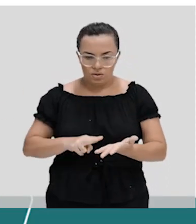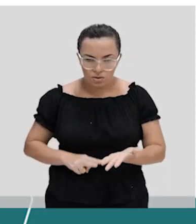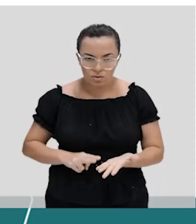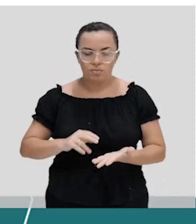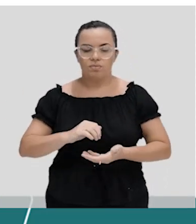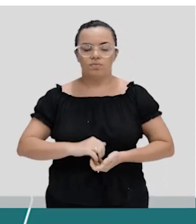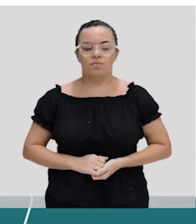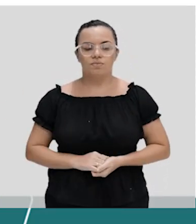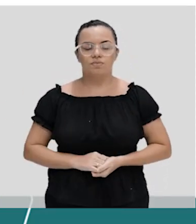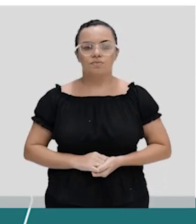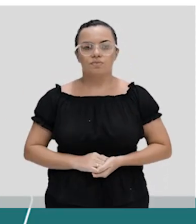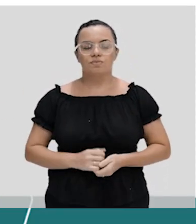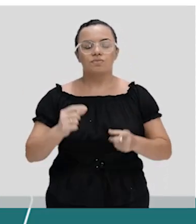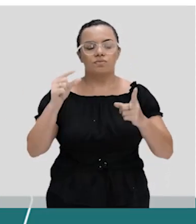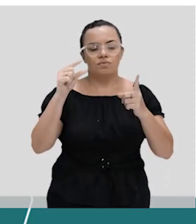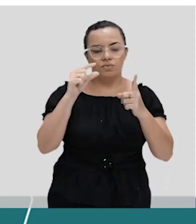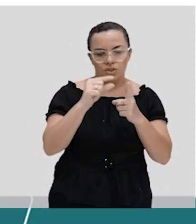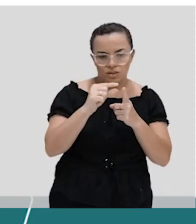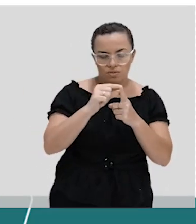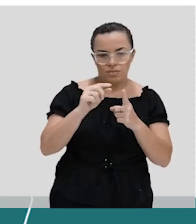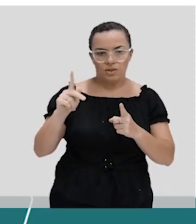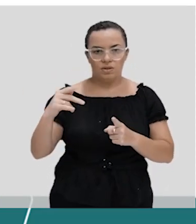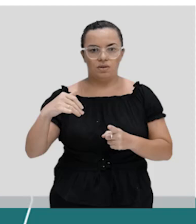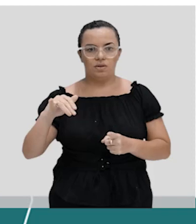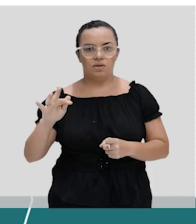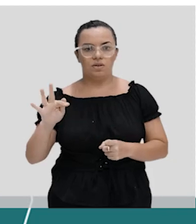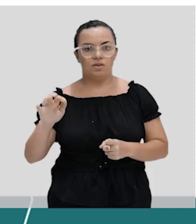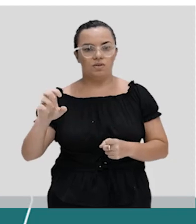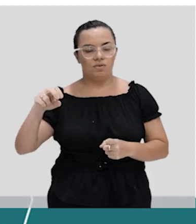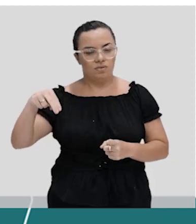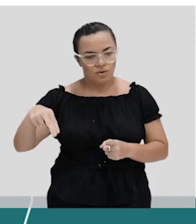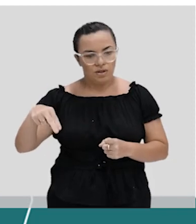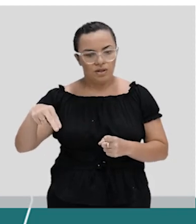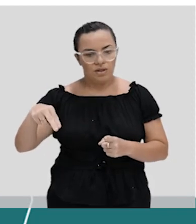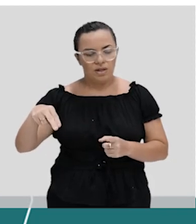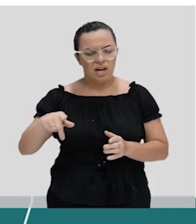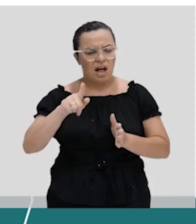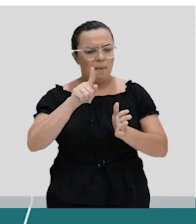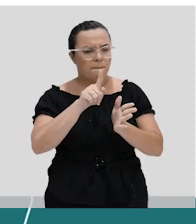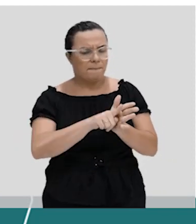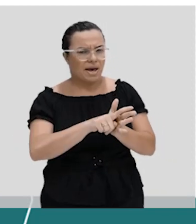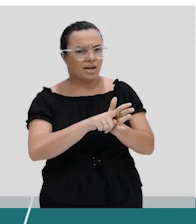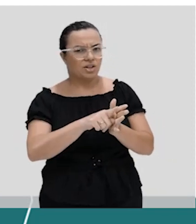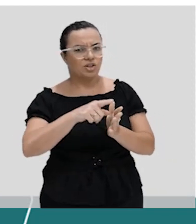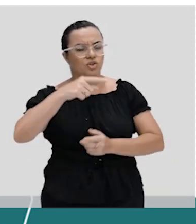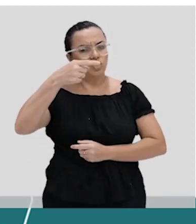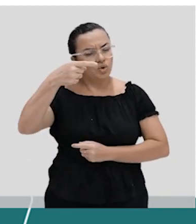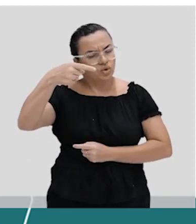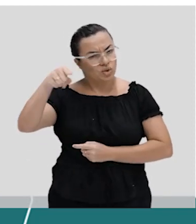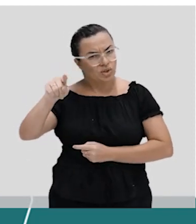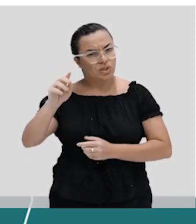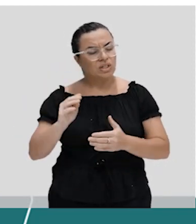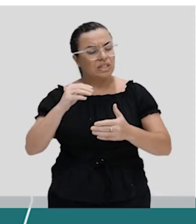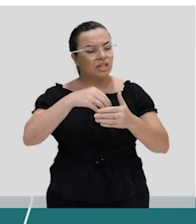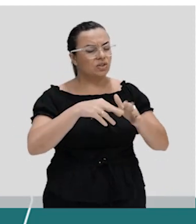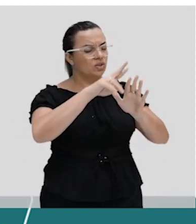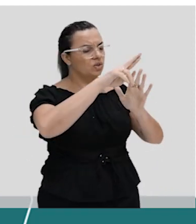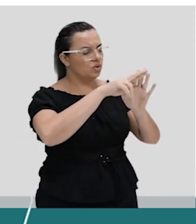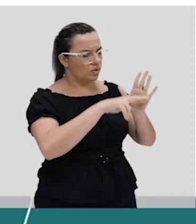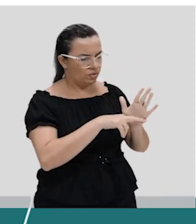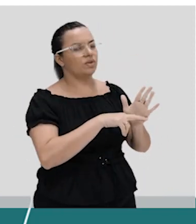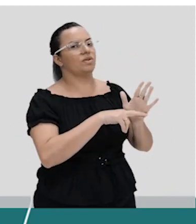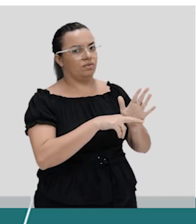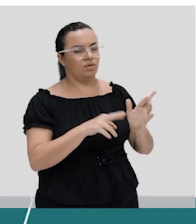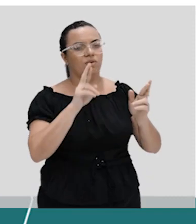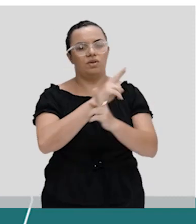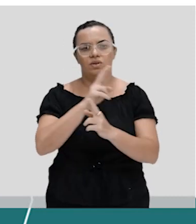A palavra hífen, quando ela vai para o plural, ela perde o acento. Então, dentre todas as regras que a gente tem em relação